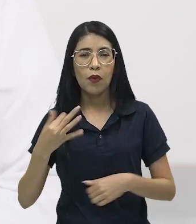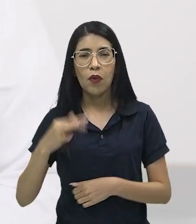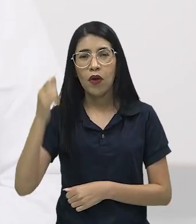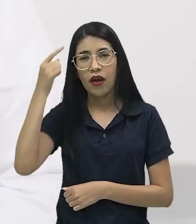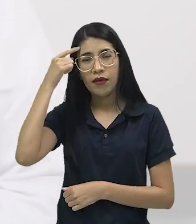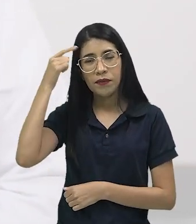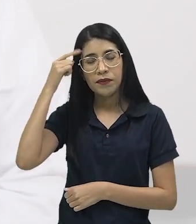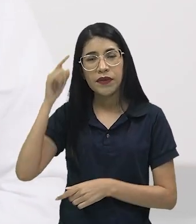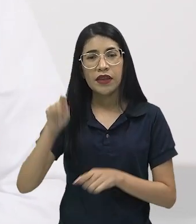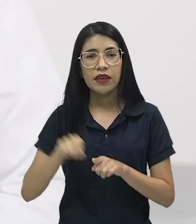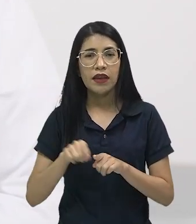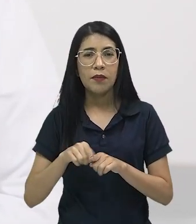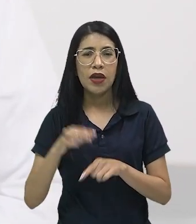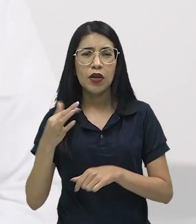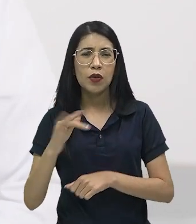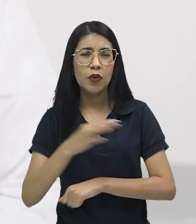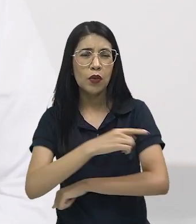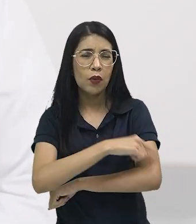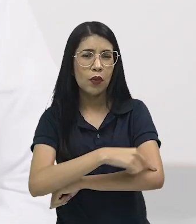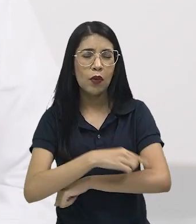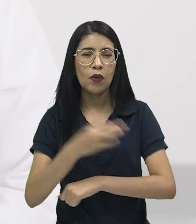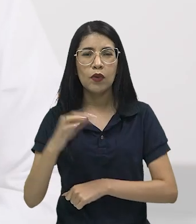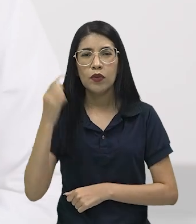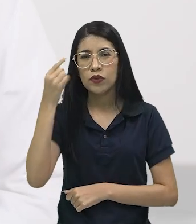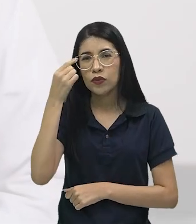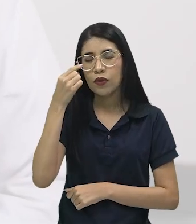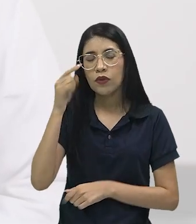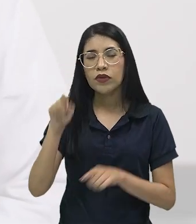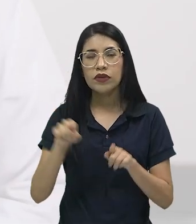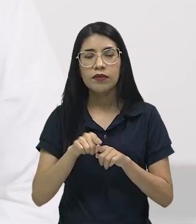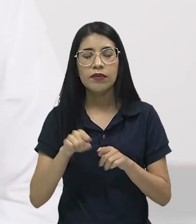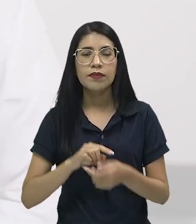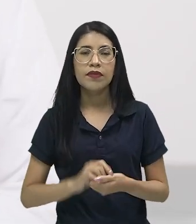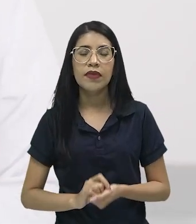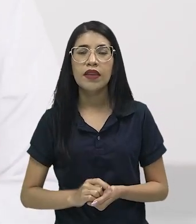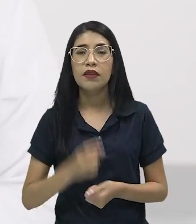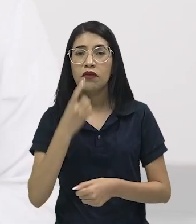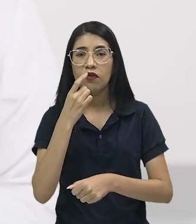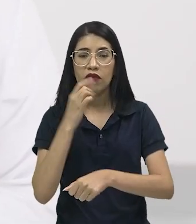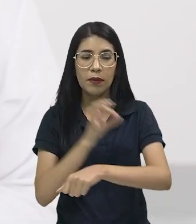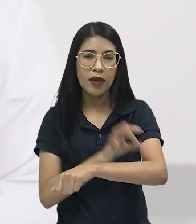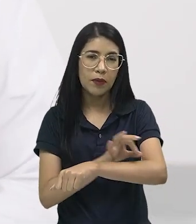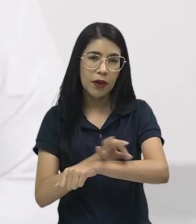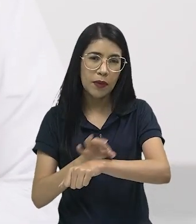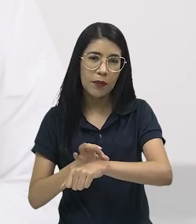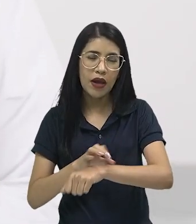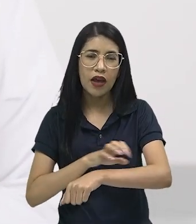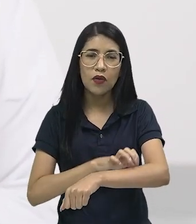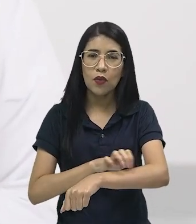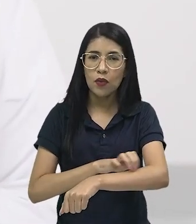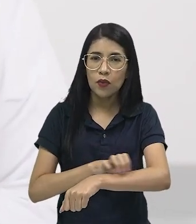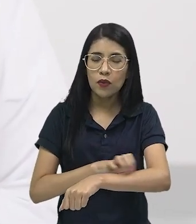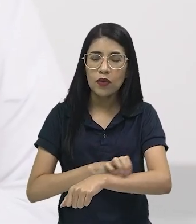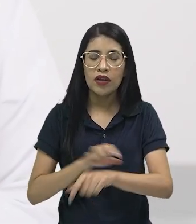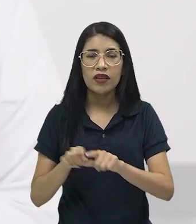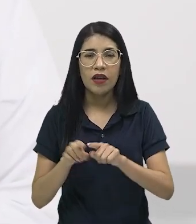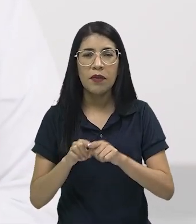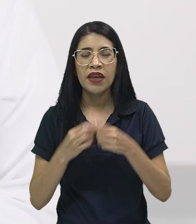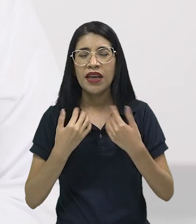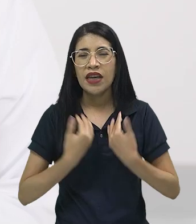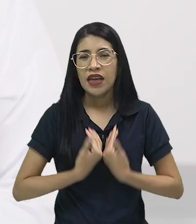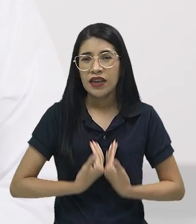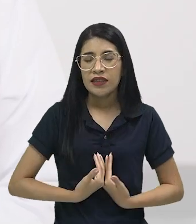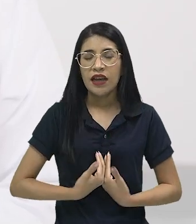cabeça, dor nas juntas, atrás dos olhos, manchas pelo corpo, coceira e indisposição. Em